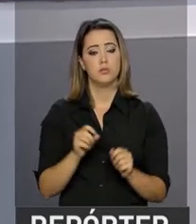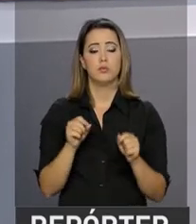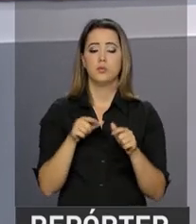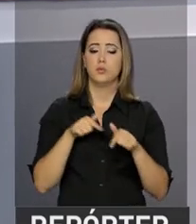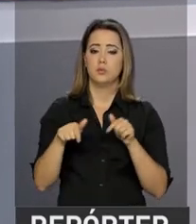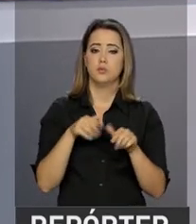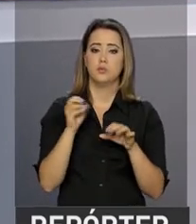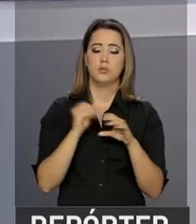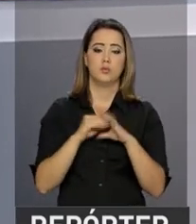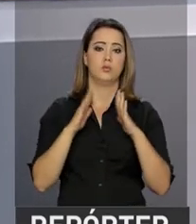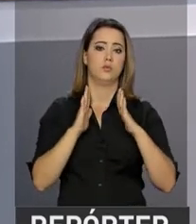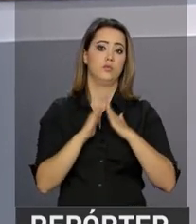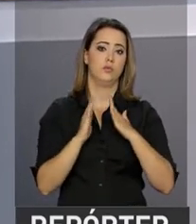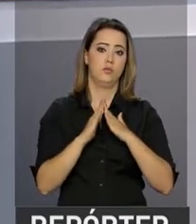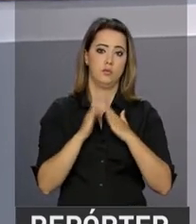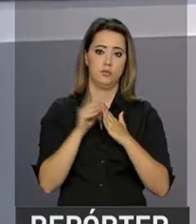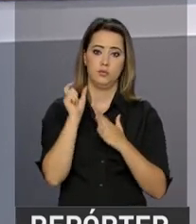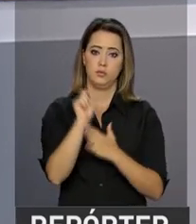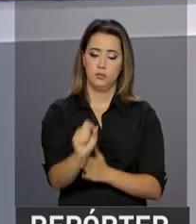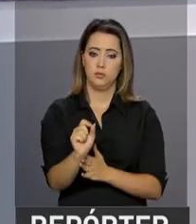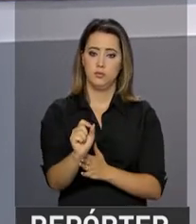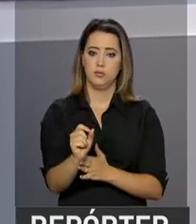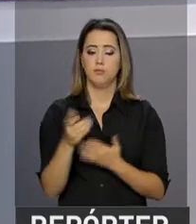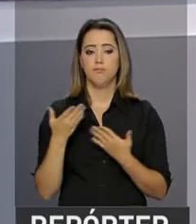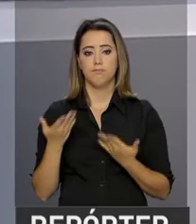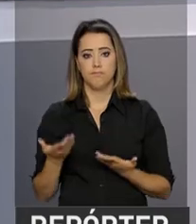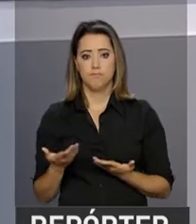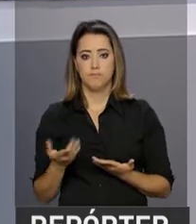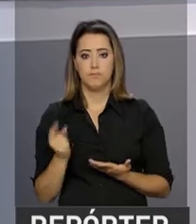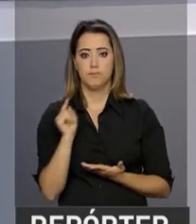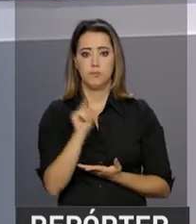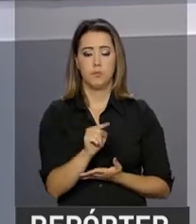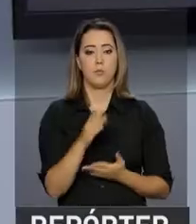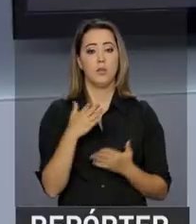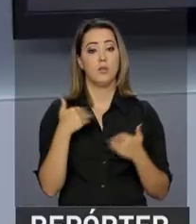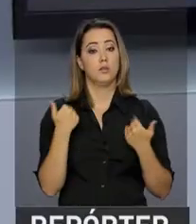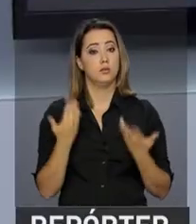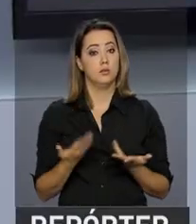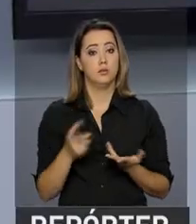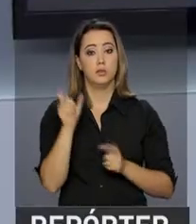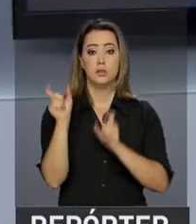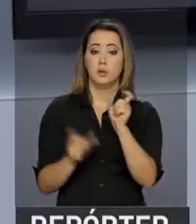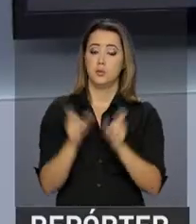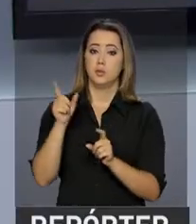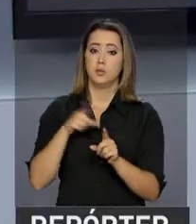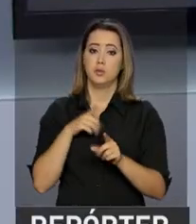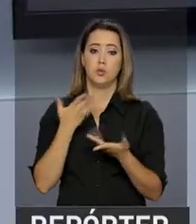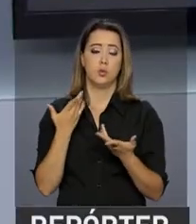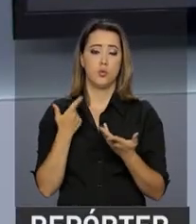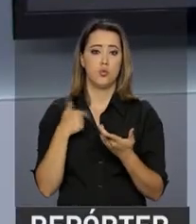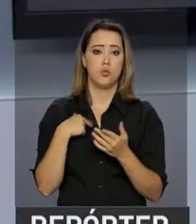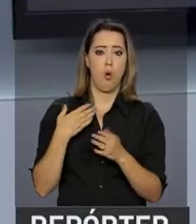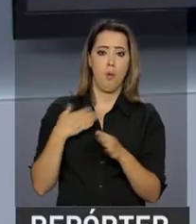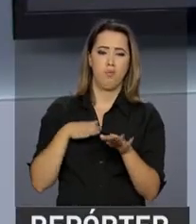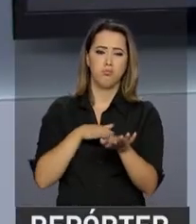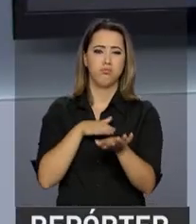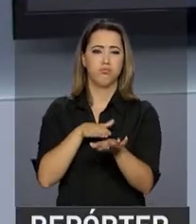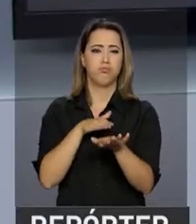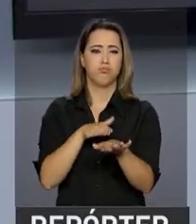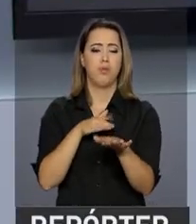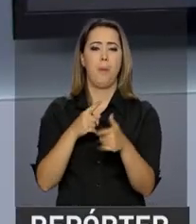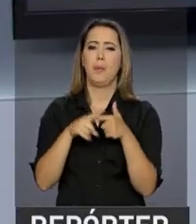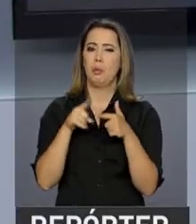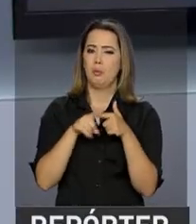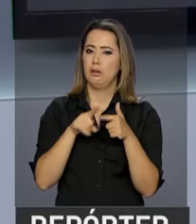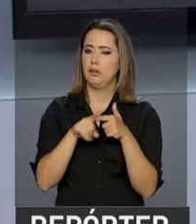possibilidade de fazer home office ou seja trabalhar em casa com isso o funcionário deixa de enfrentar problemas típicos